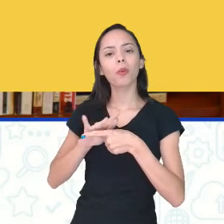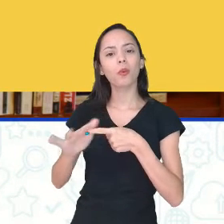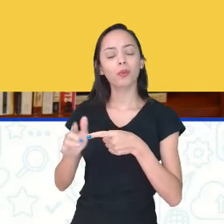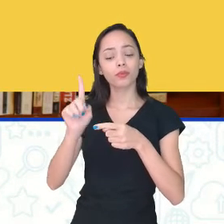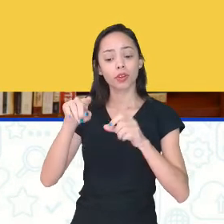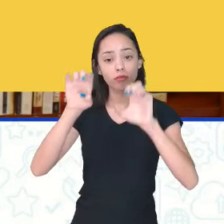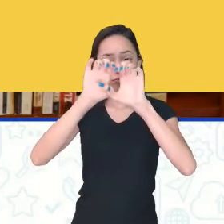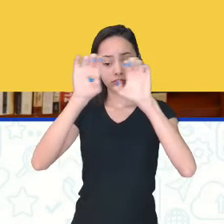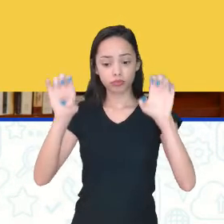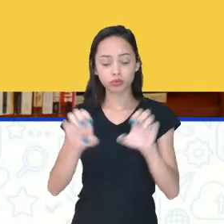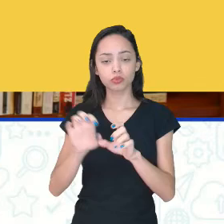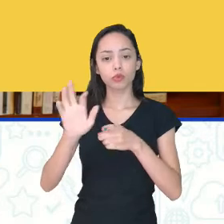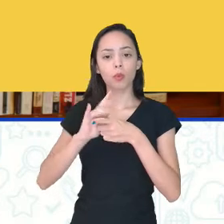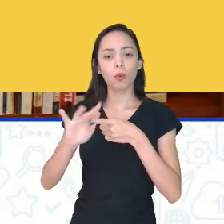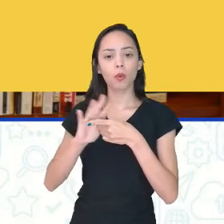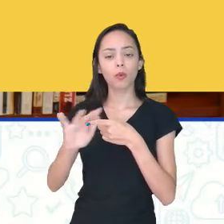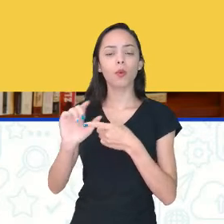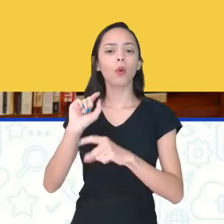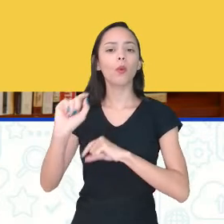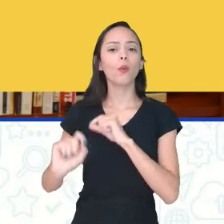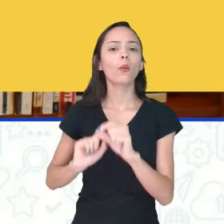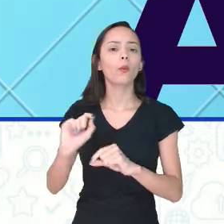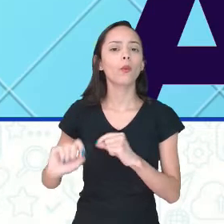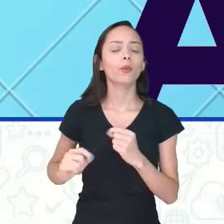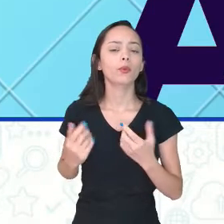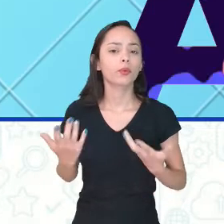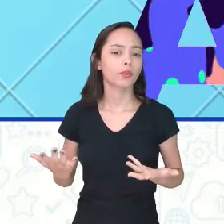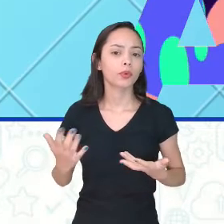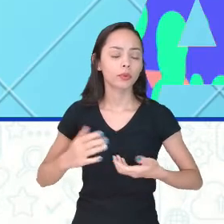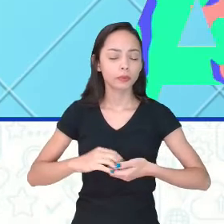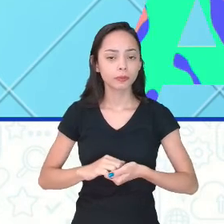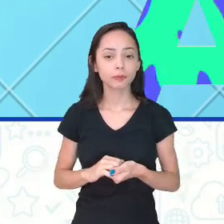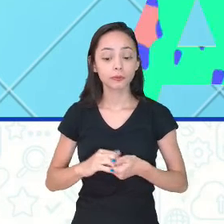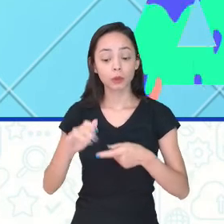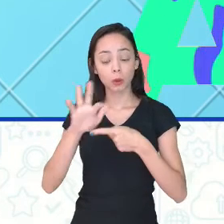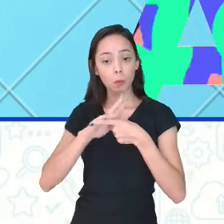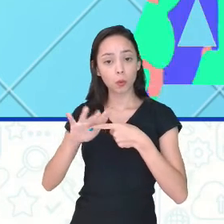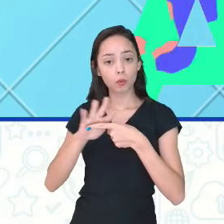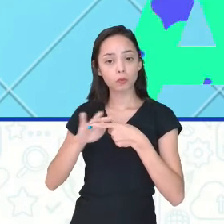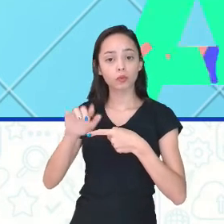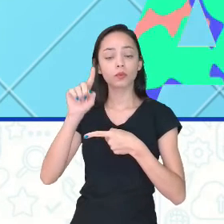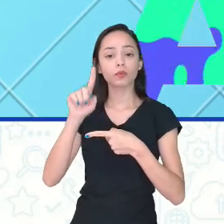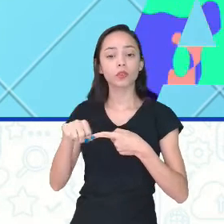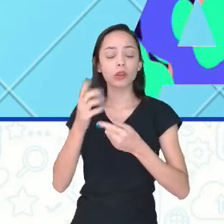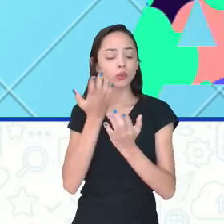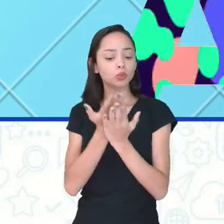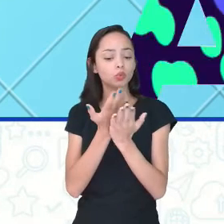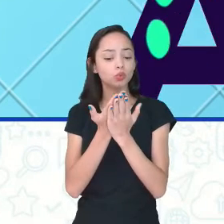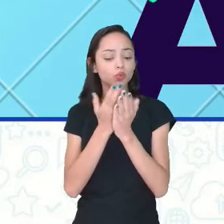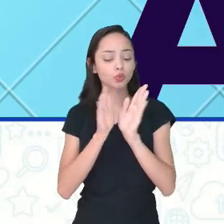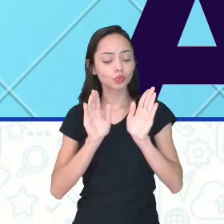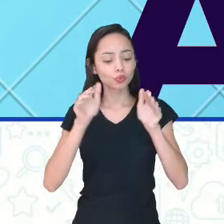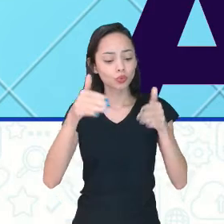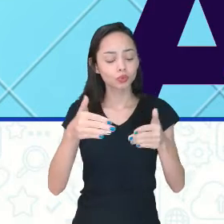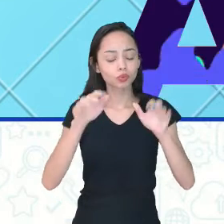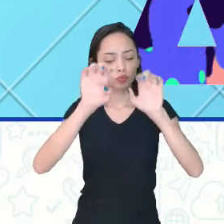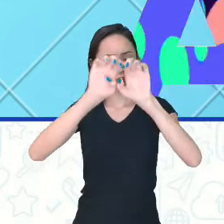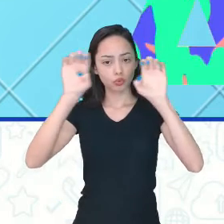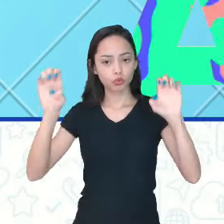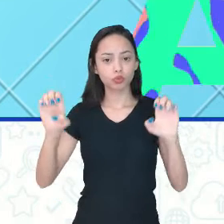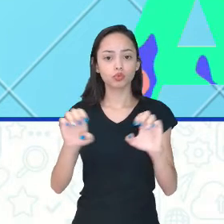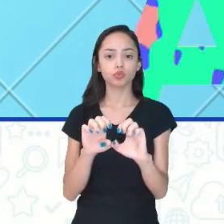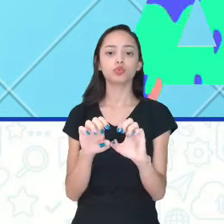estrutura morfológica, o que é morfologia, né? A morfologia é o estudo a respeito da